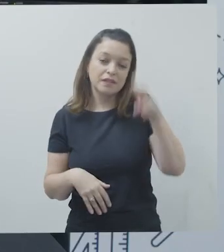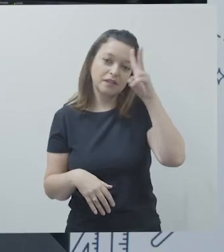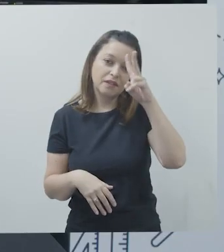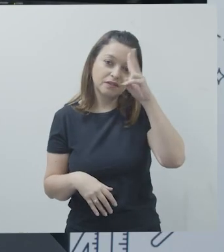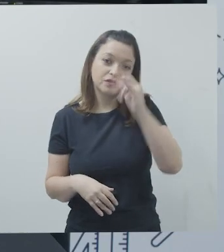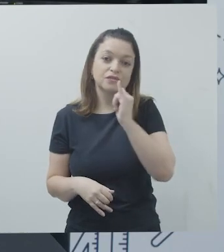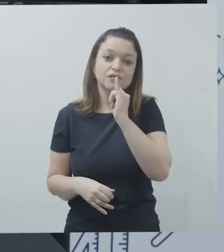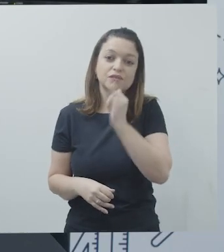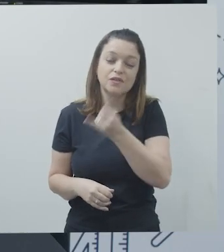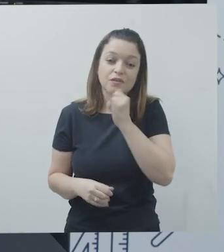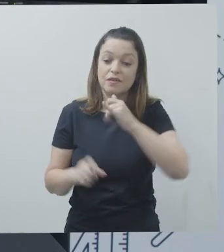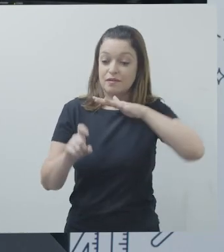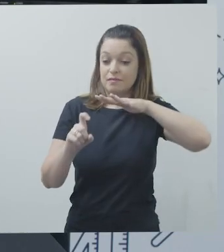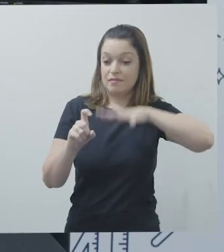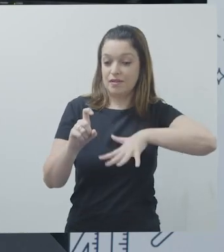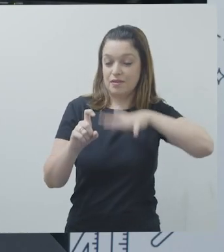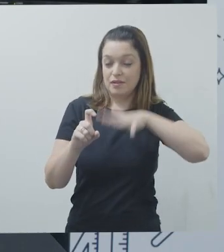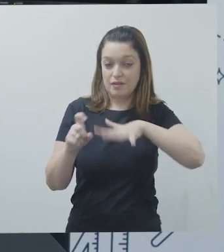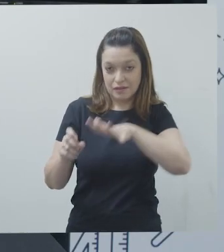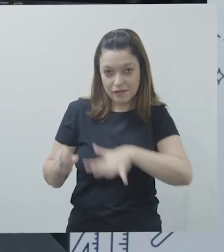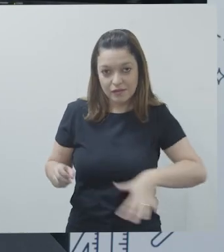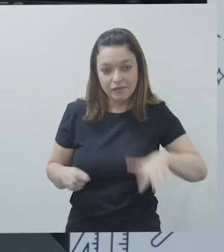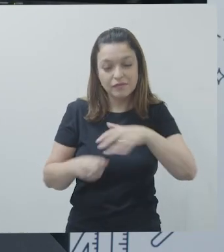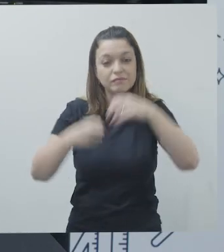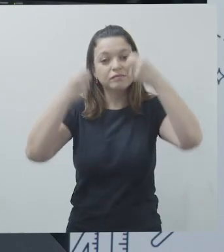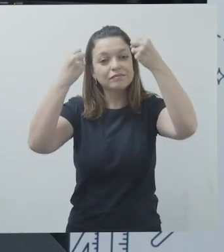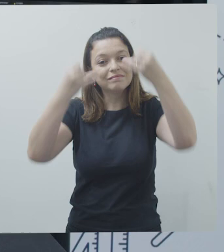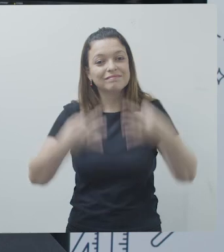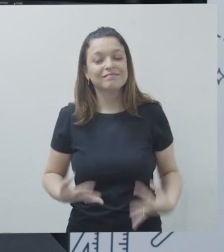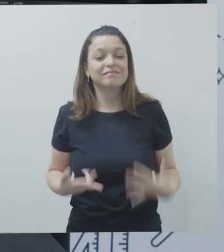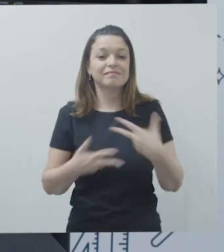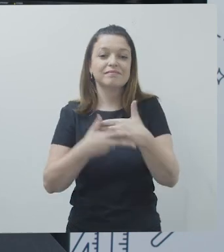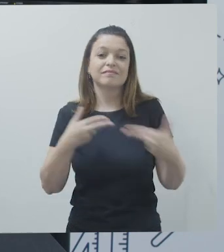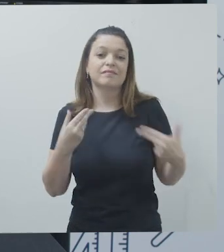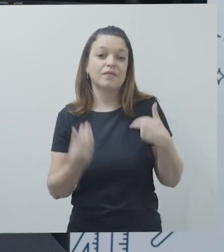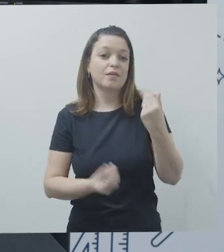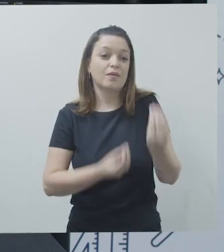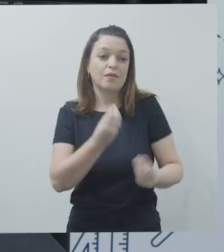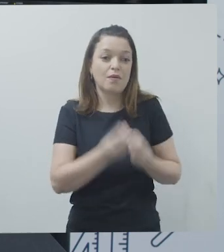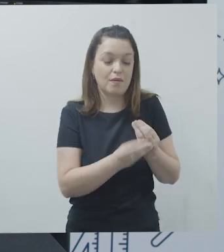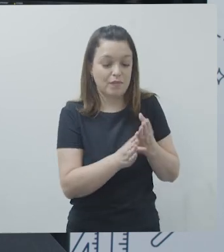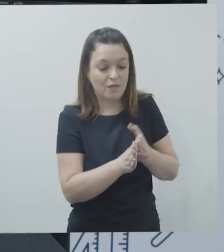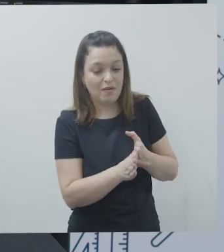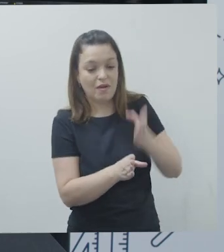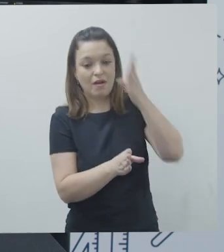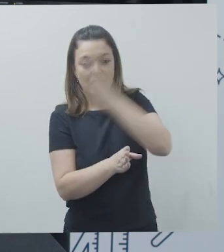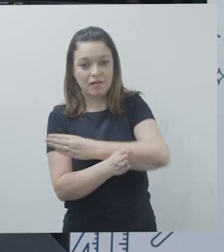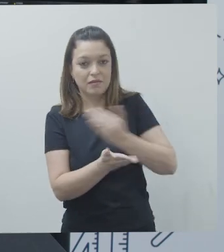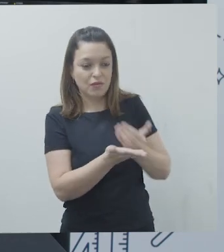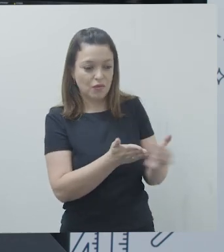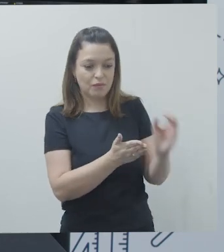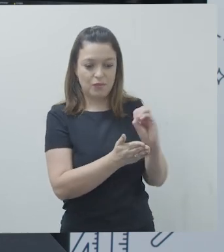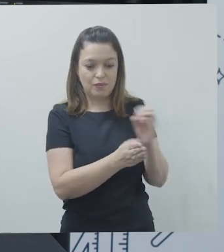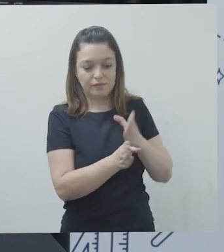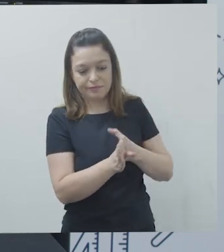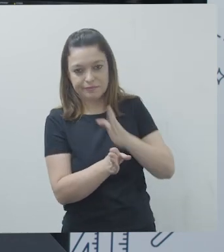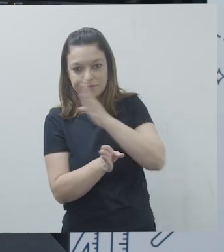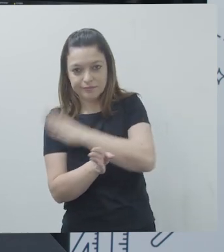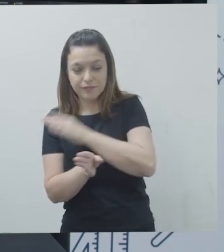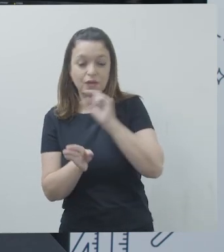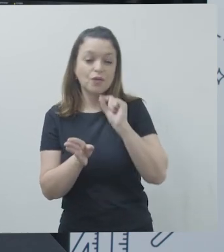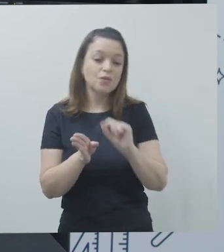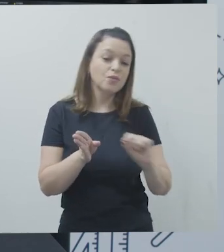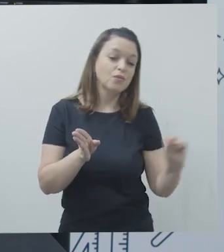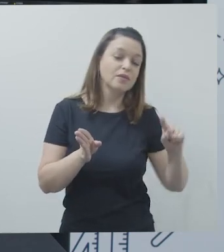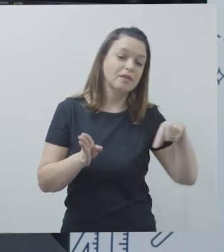né, da mitologia, essa que conta como foi antes do princípio e o que veio